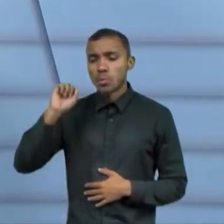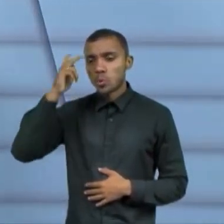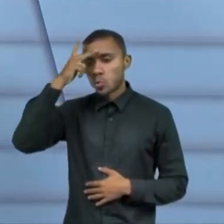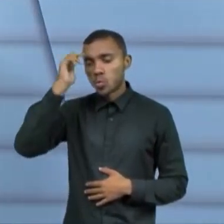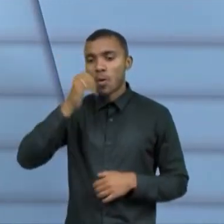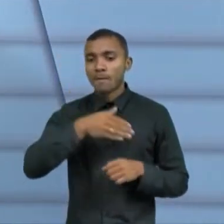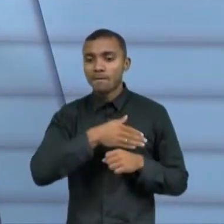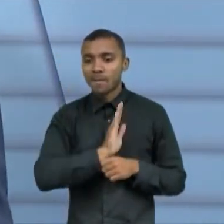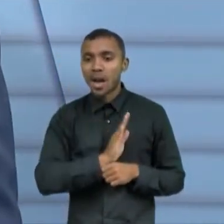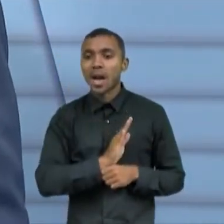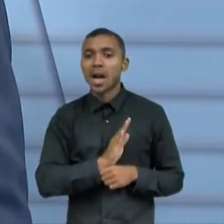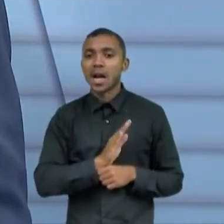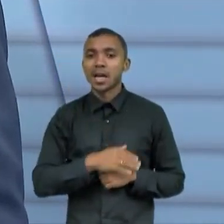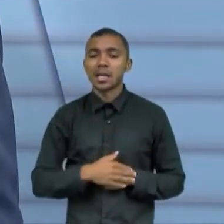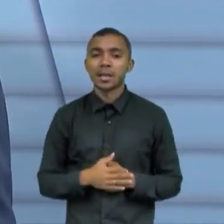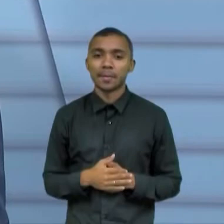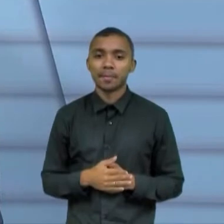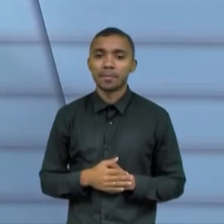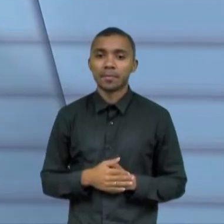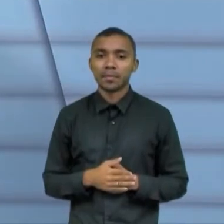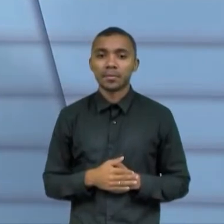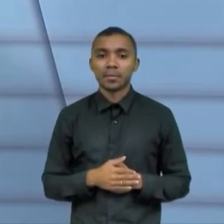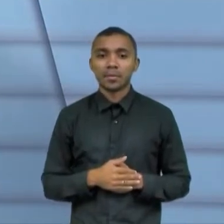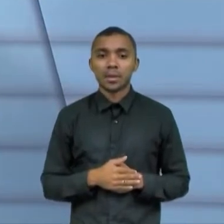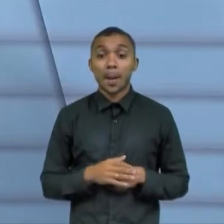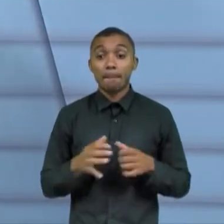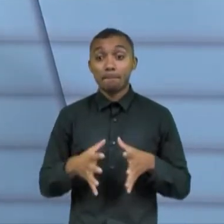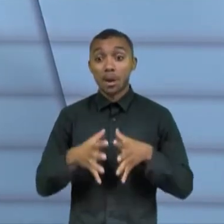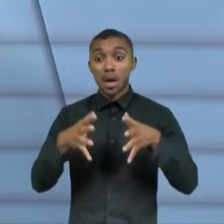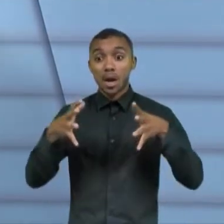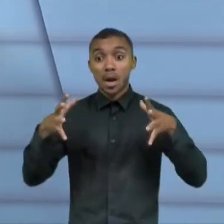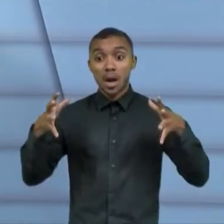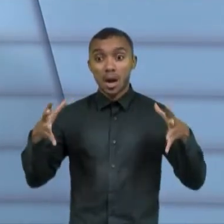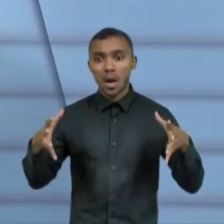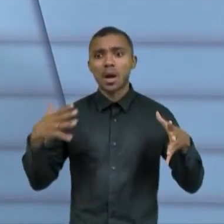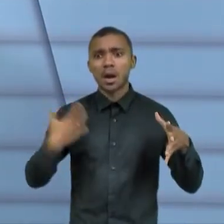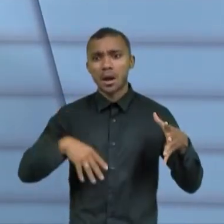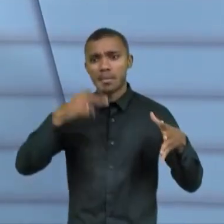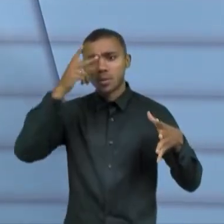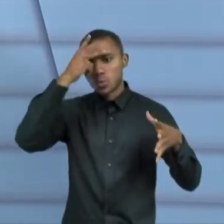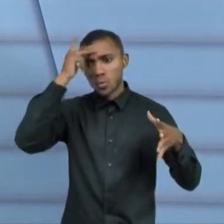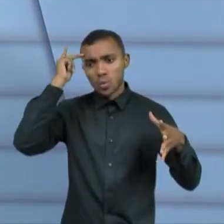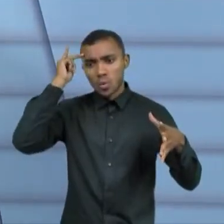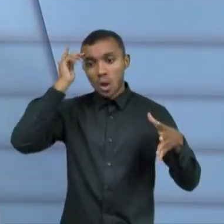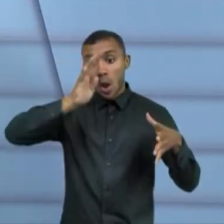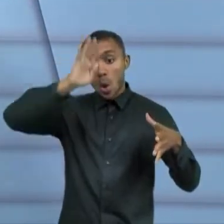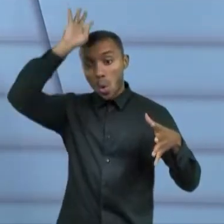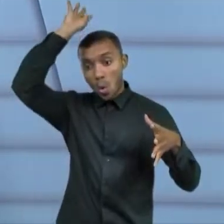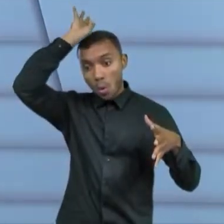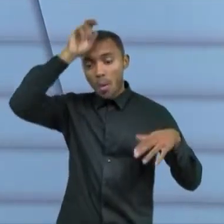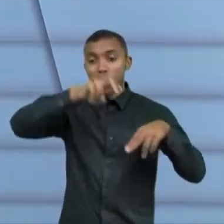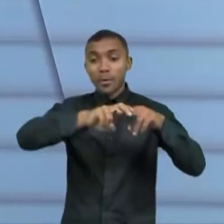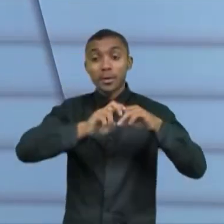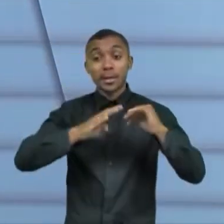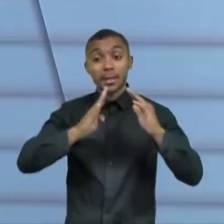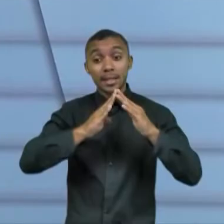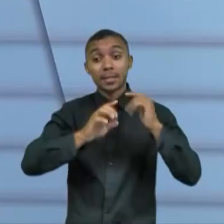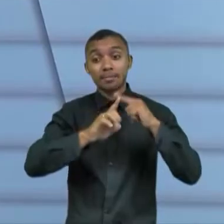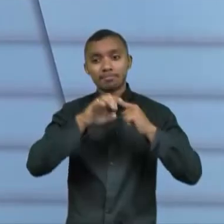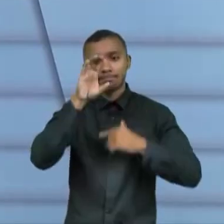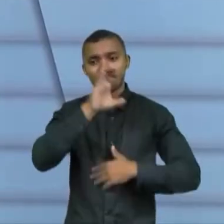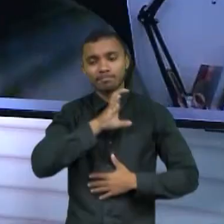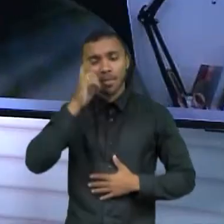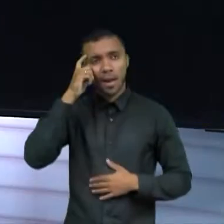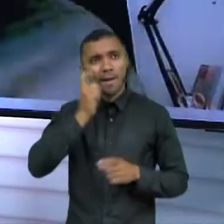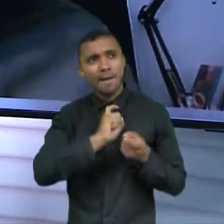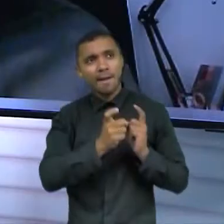ano vão, é metade da cidade de Roma. Isso deve levar também o Vaticano a pensar um pouquinho, né, Lira?